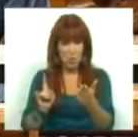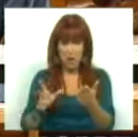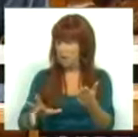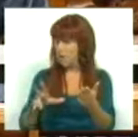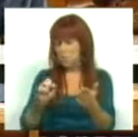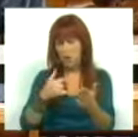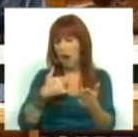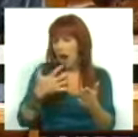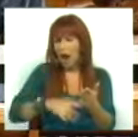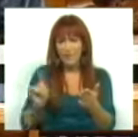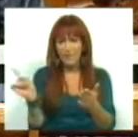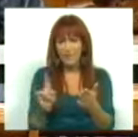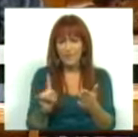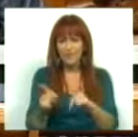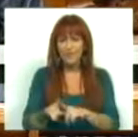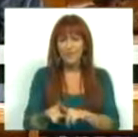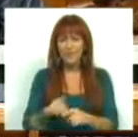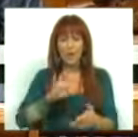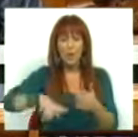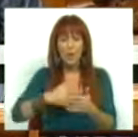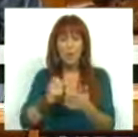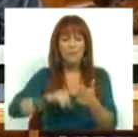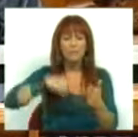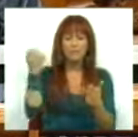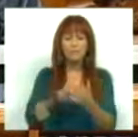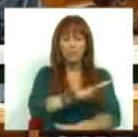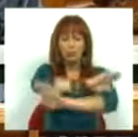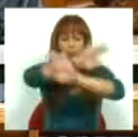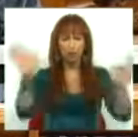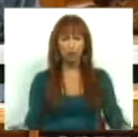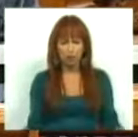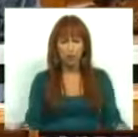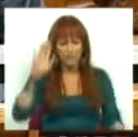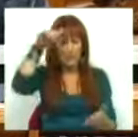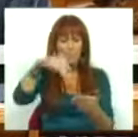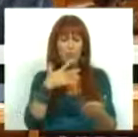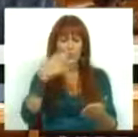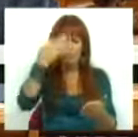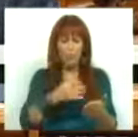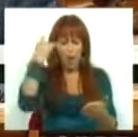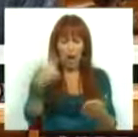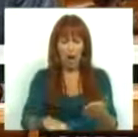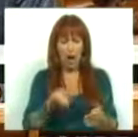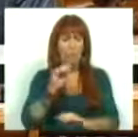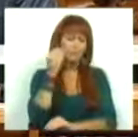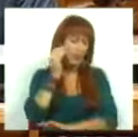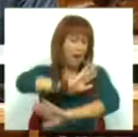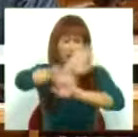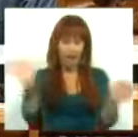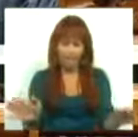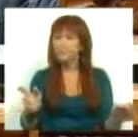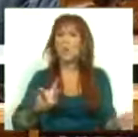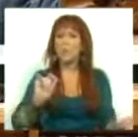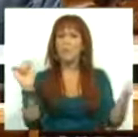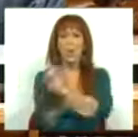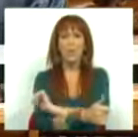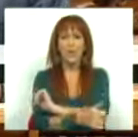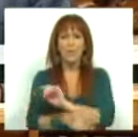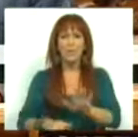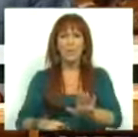nem nunca pretendeu ser, um plano acabado e consumado, com soluções completas e inquestionáveis. Pelo